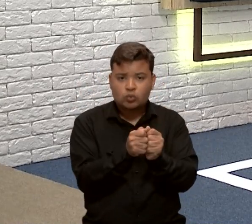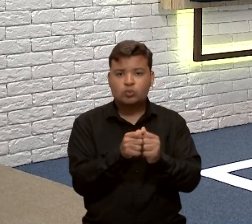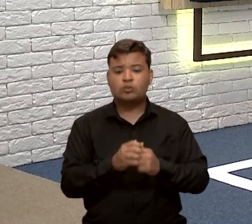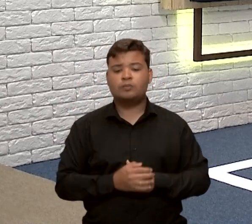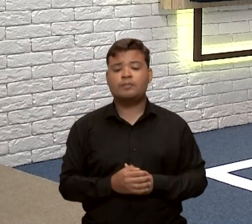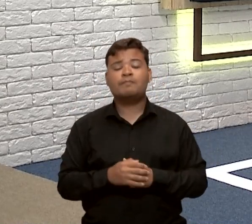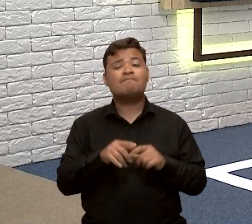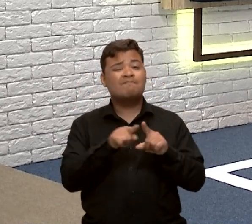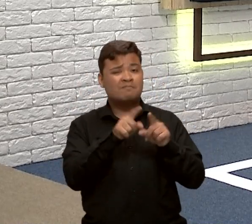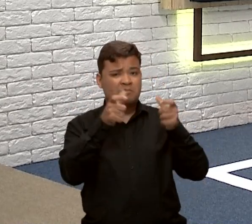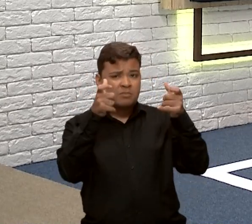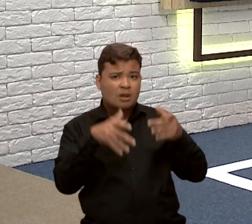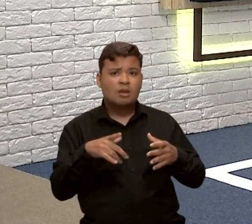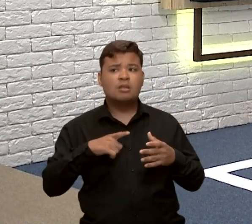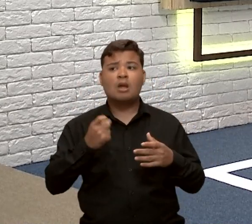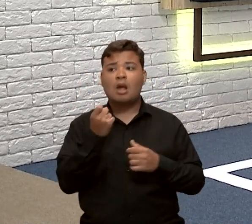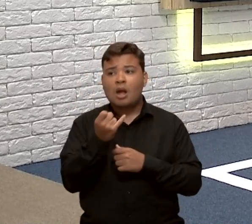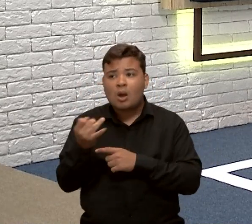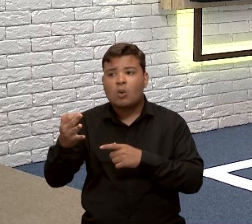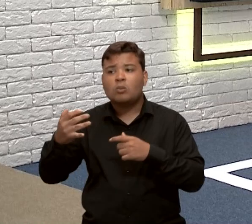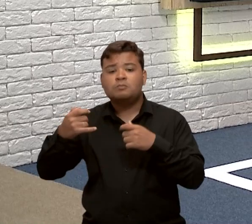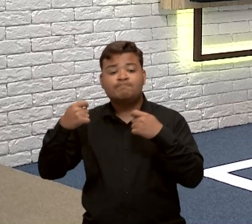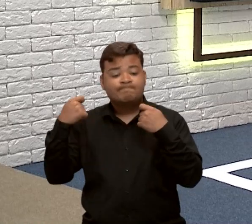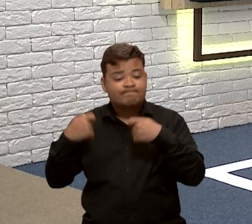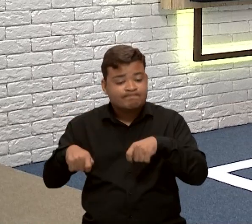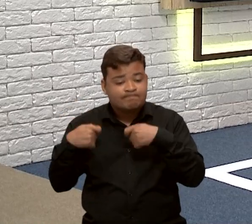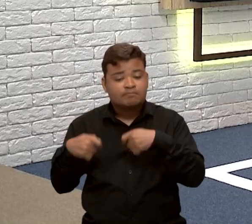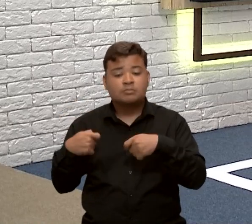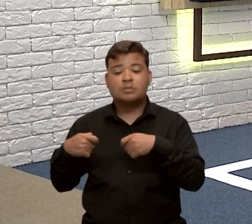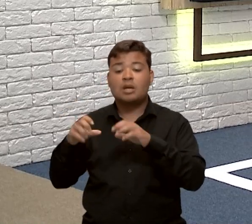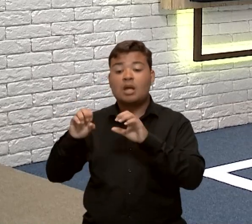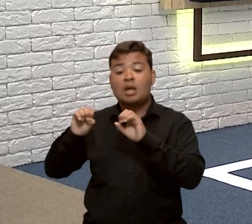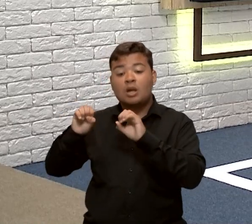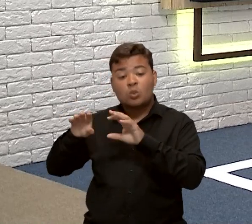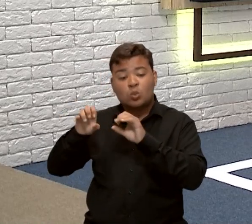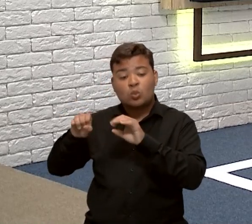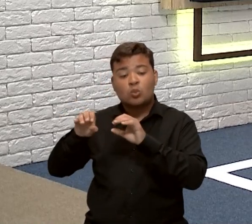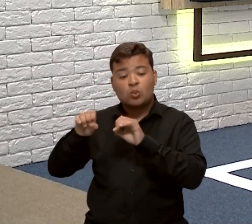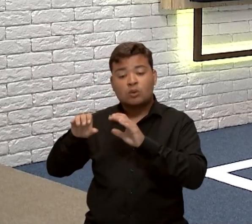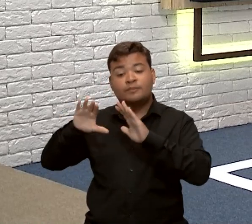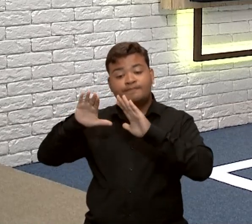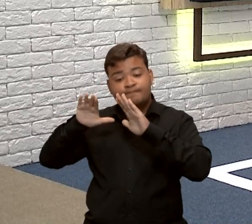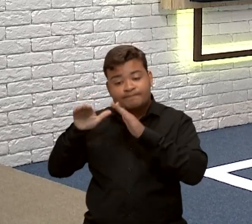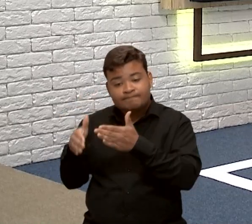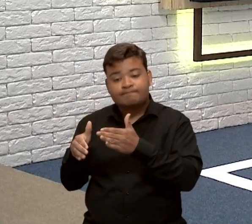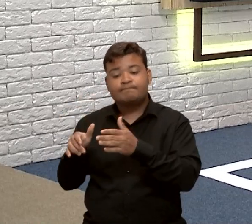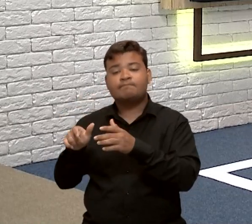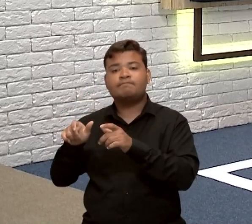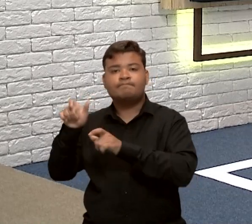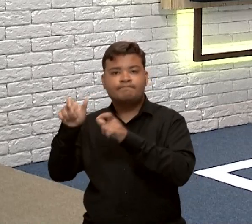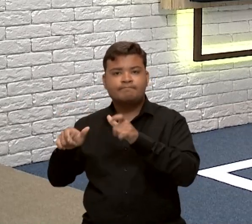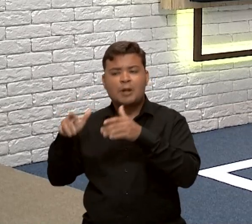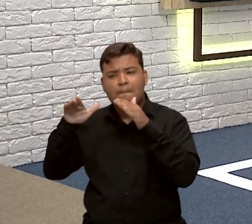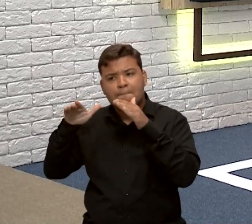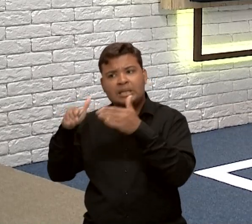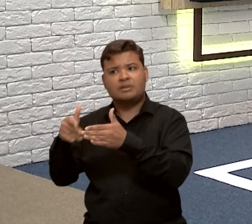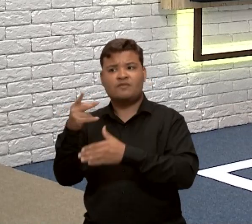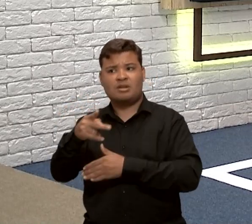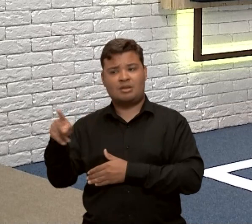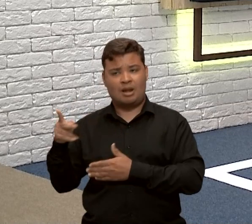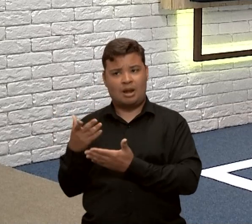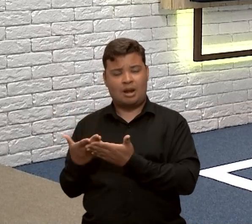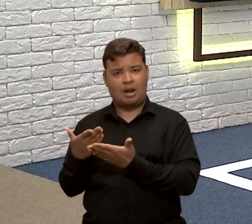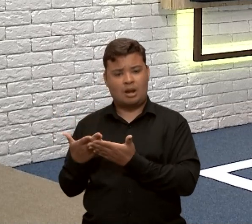há casos específicos em que é necessário uma educação voltada para as especificidades do estudante. Explica um pouquinho para a